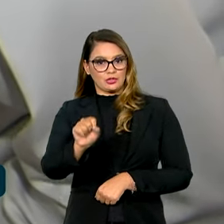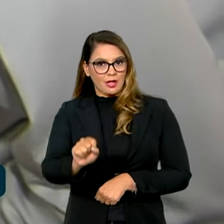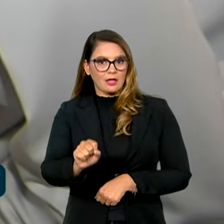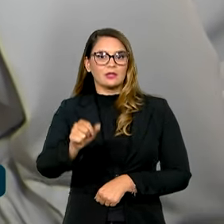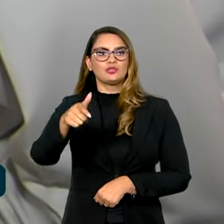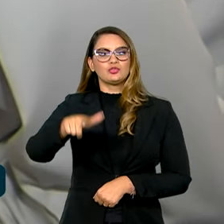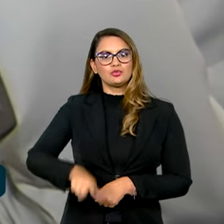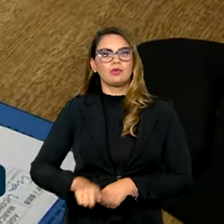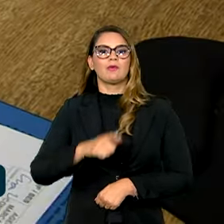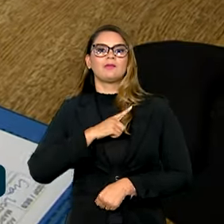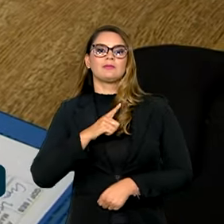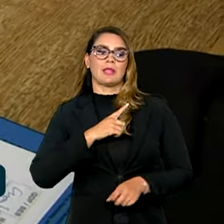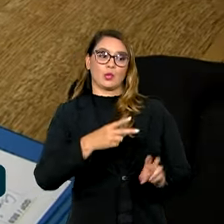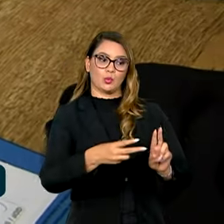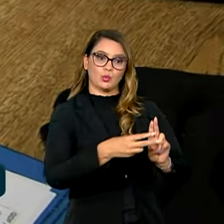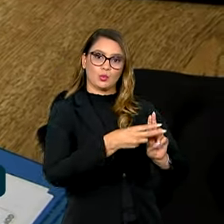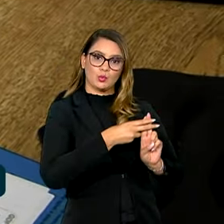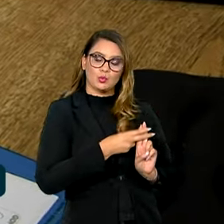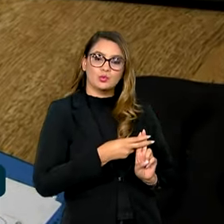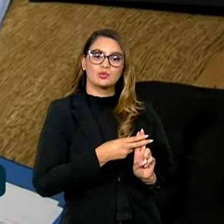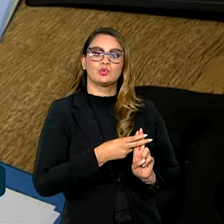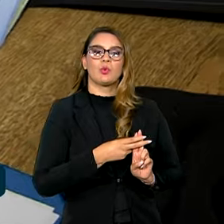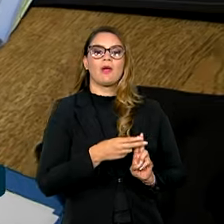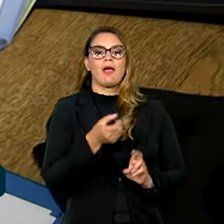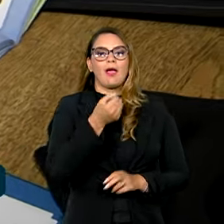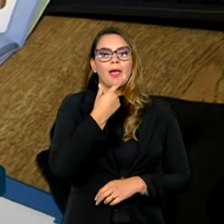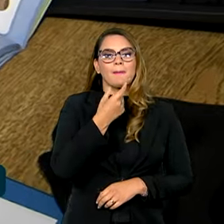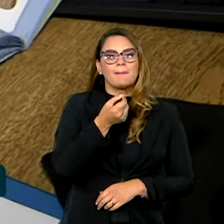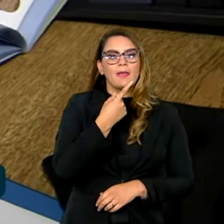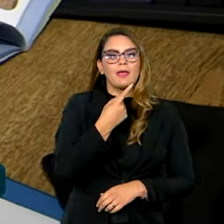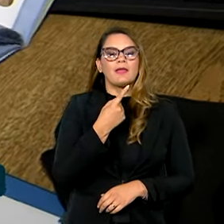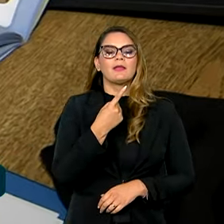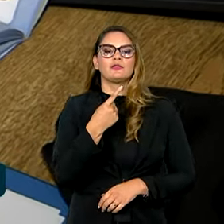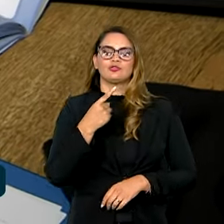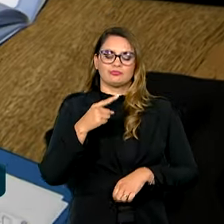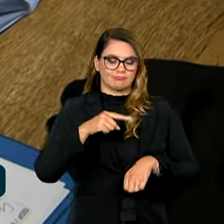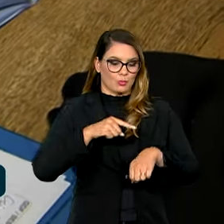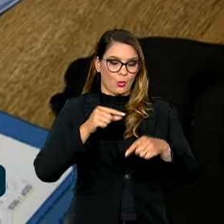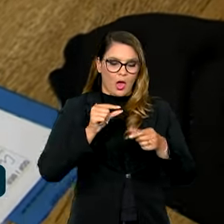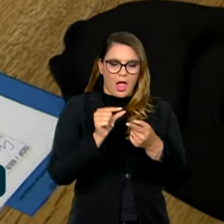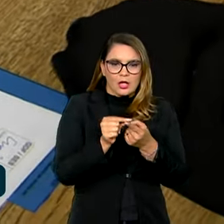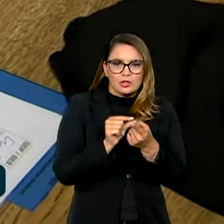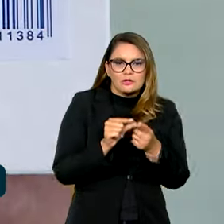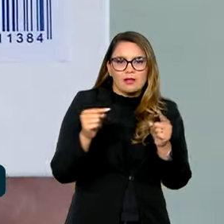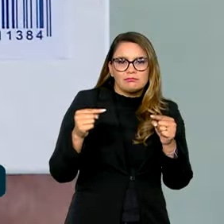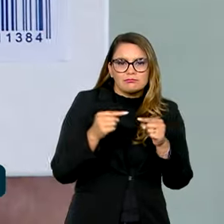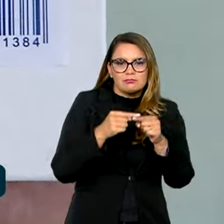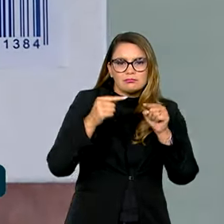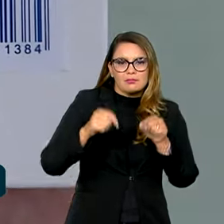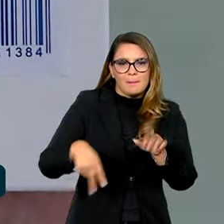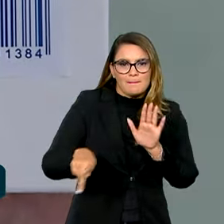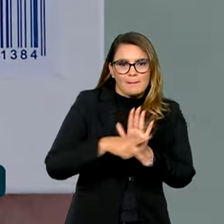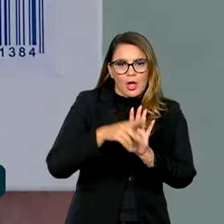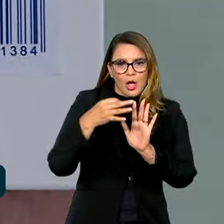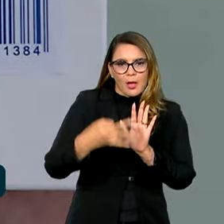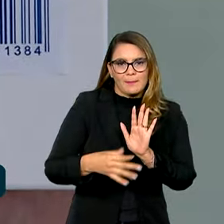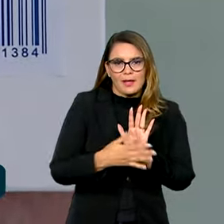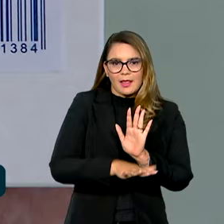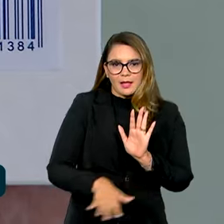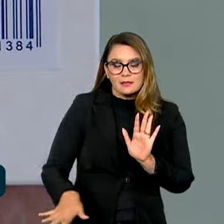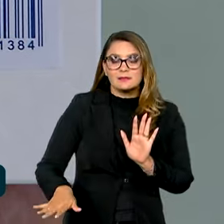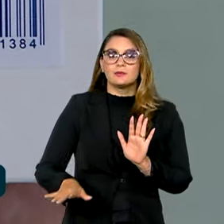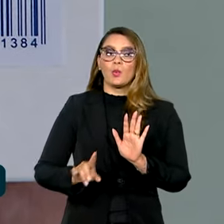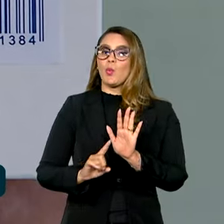ter disponível pelo SUS o benzinidazol, na dose exata para os pequenos. O remédio único,